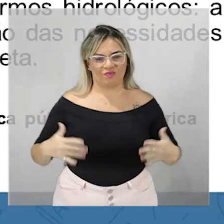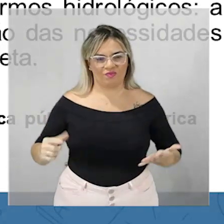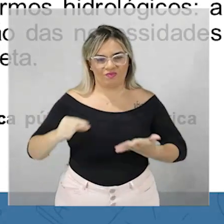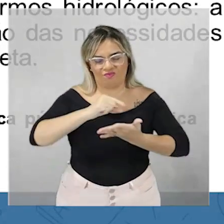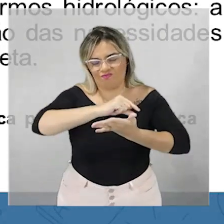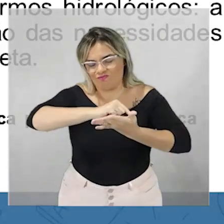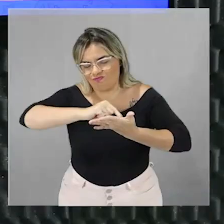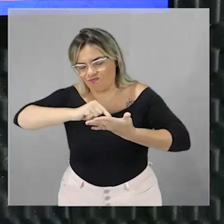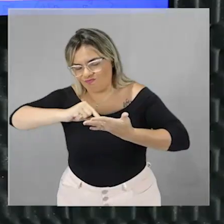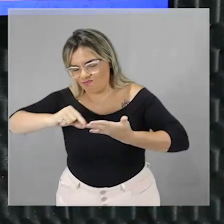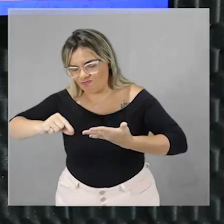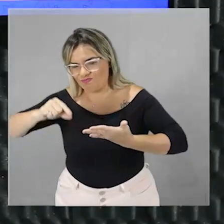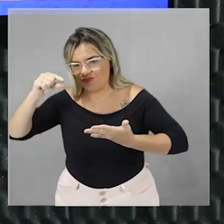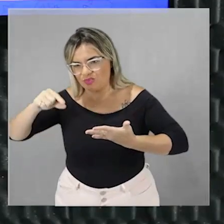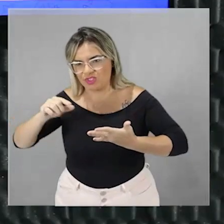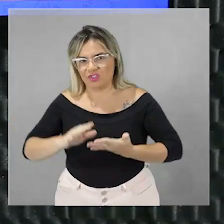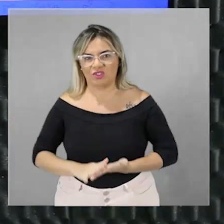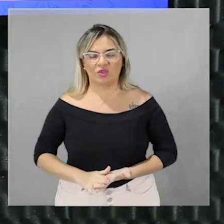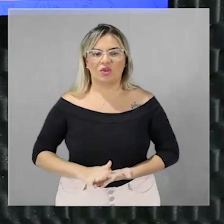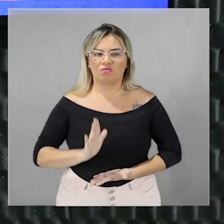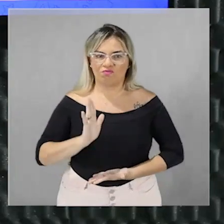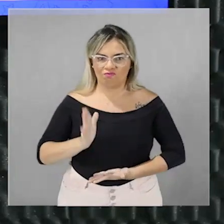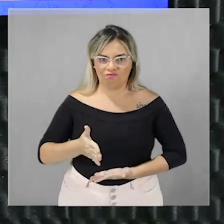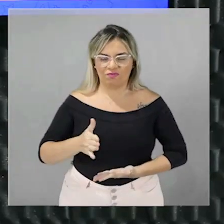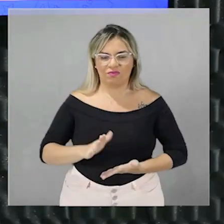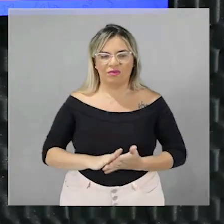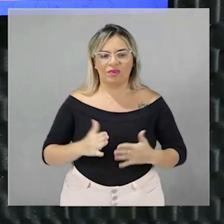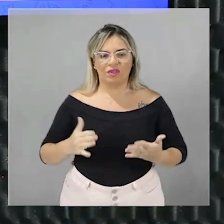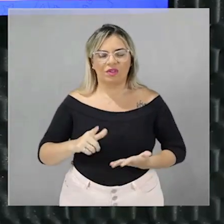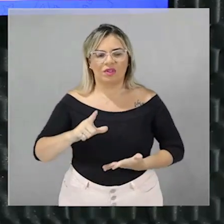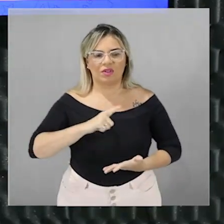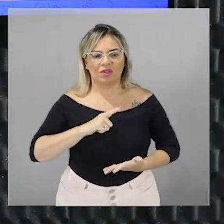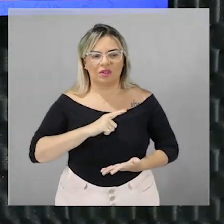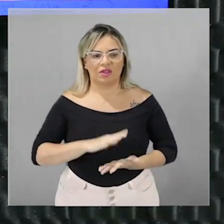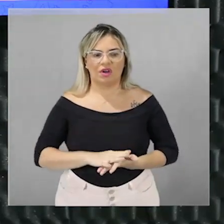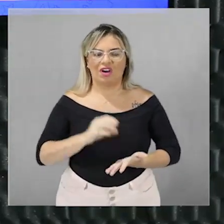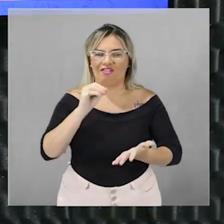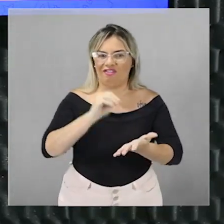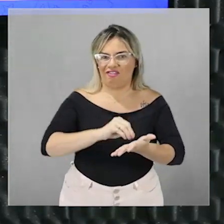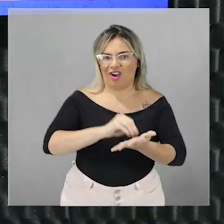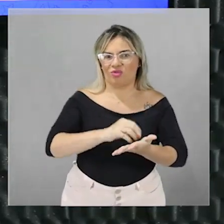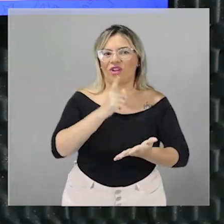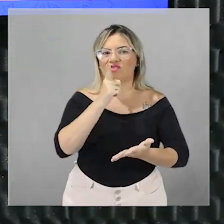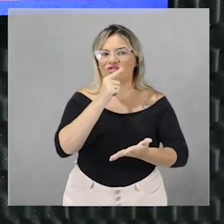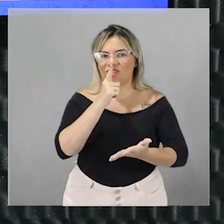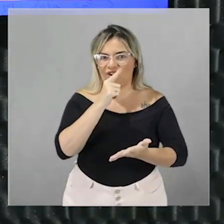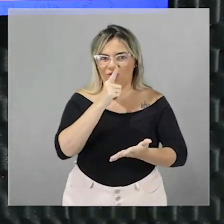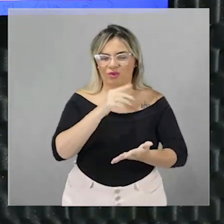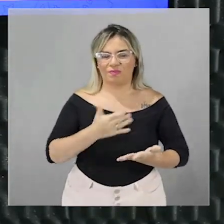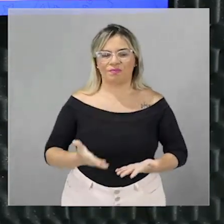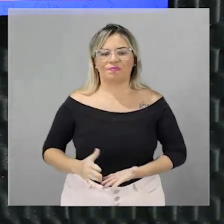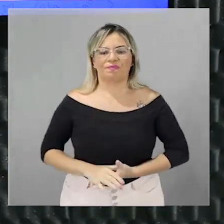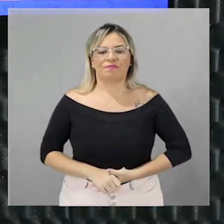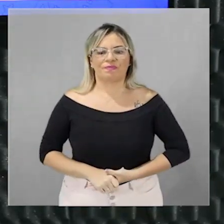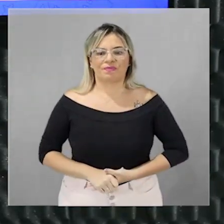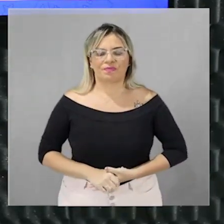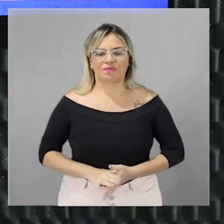esse termo, já grifa esse termo na hora. Opa, eu já tenho aqui falta de água. Beleza?